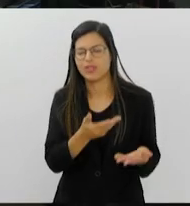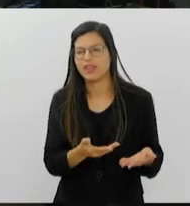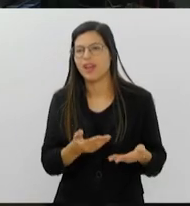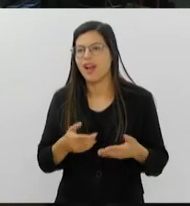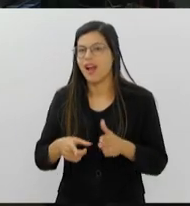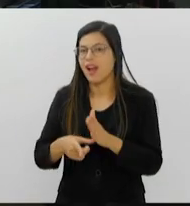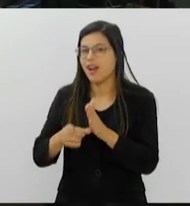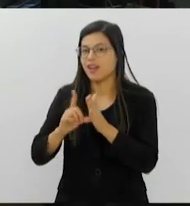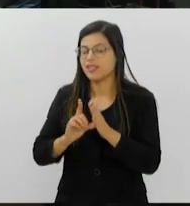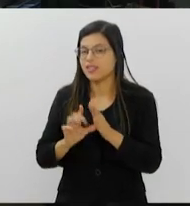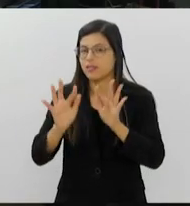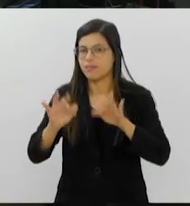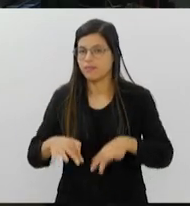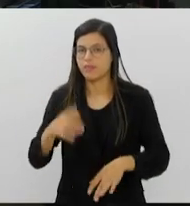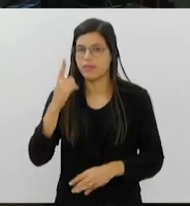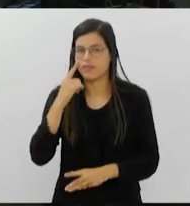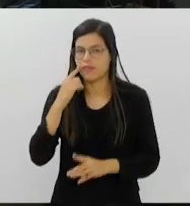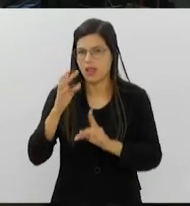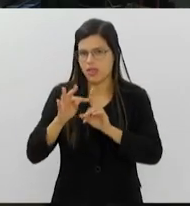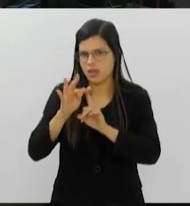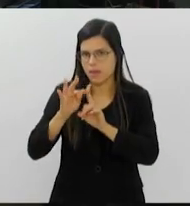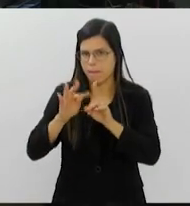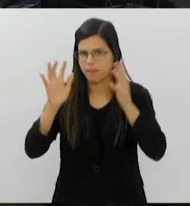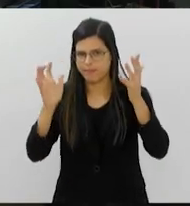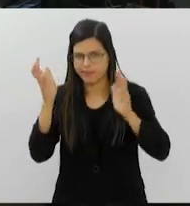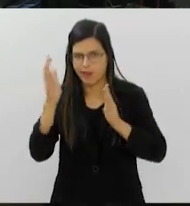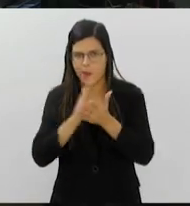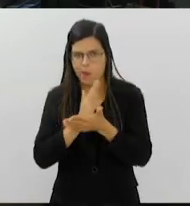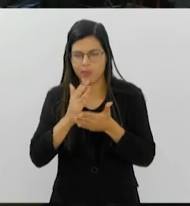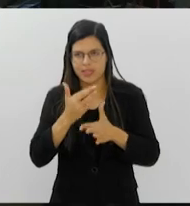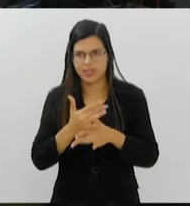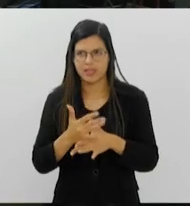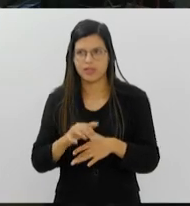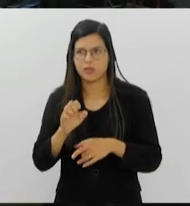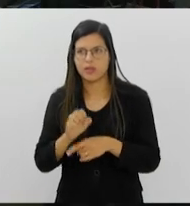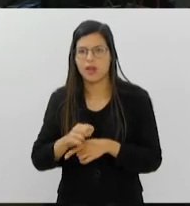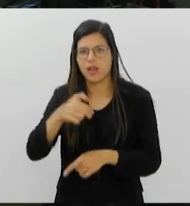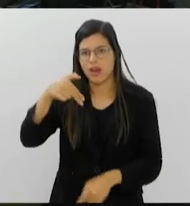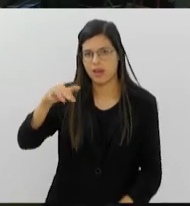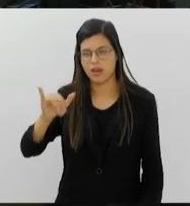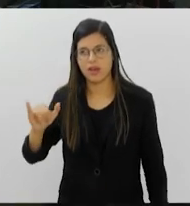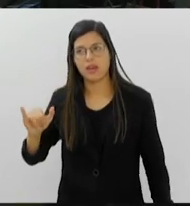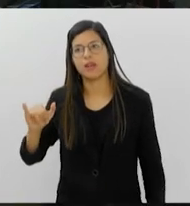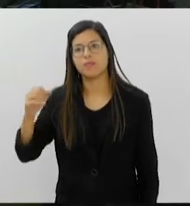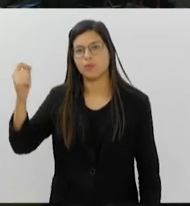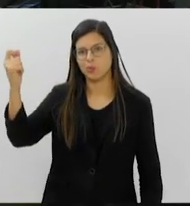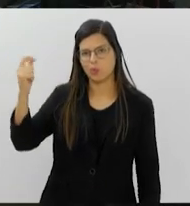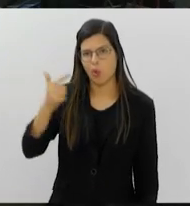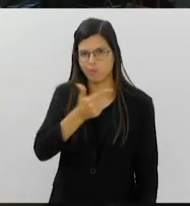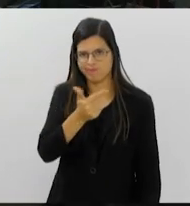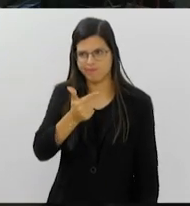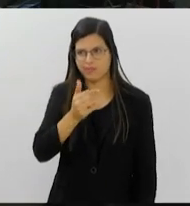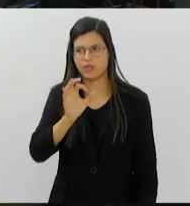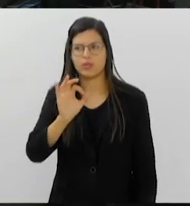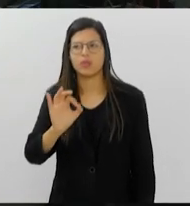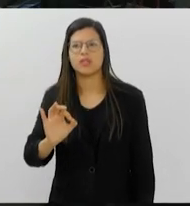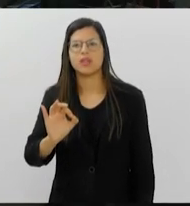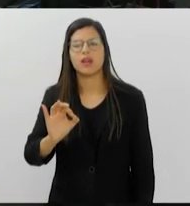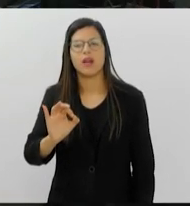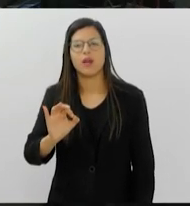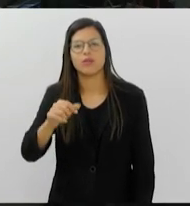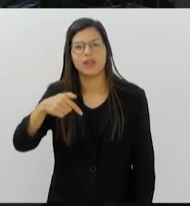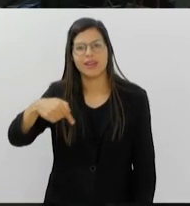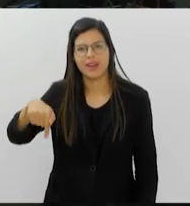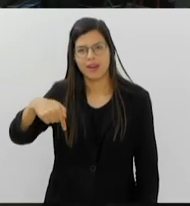dar uma olhada no tempo em algumas cidades aqui no estado. Você vê aqui na tela, Nova Iguaçu está com sol, 22 graus nesse momento.